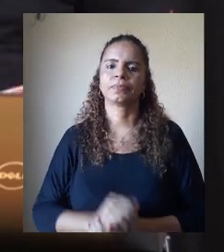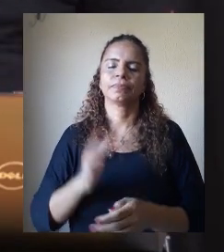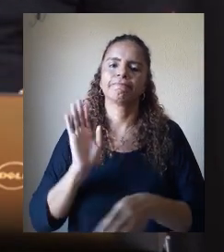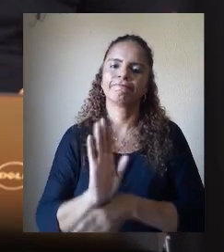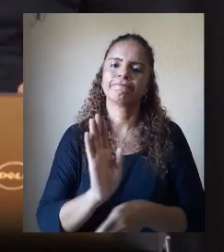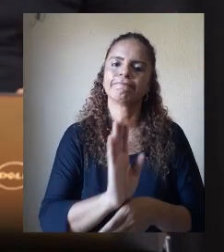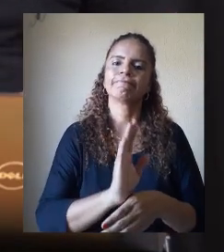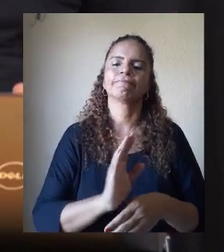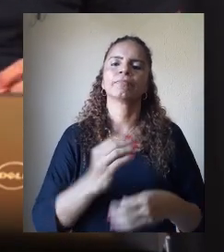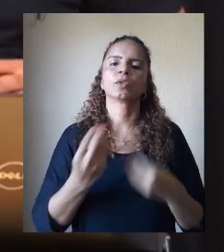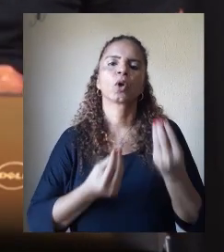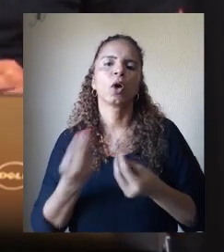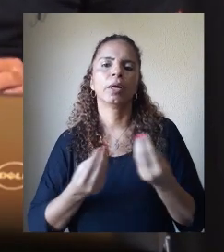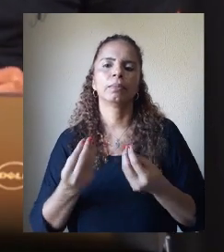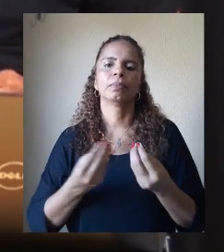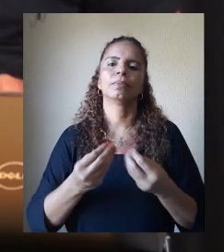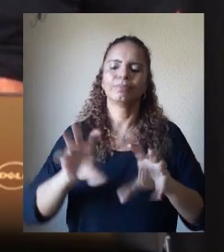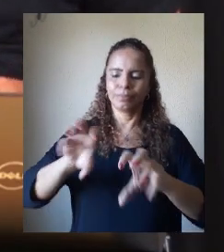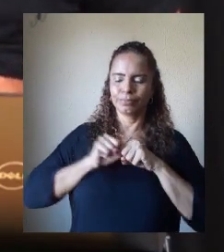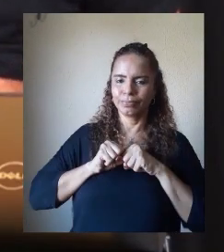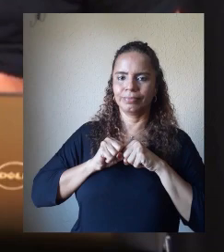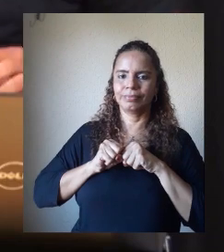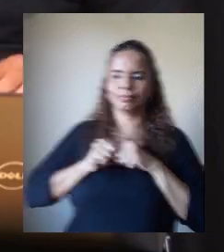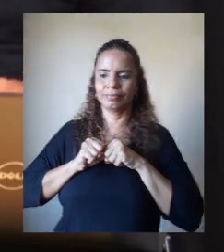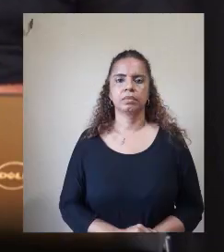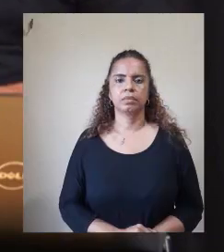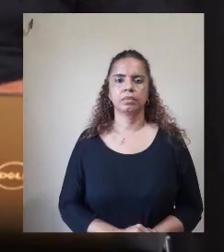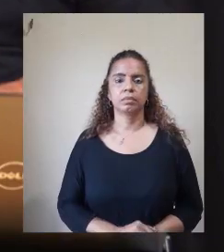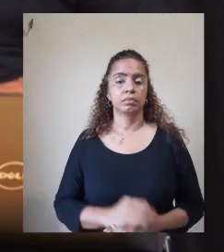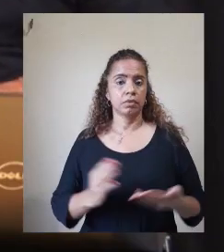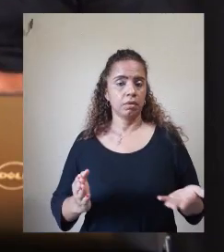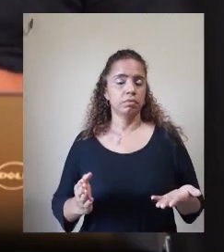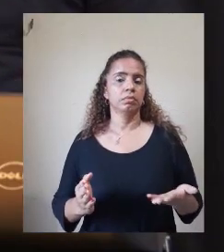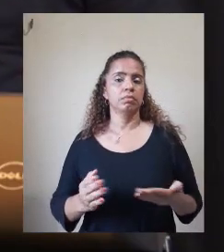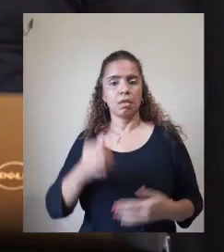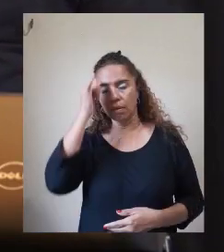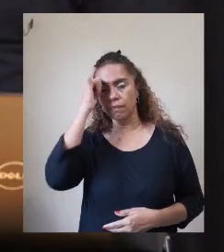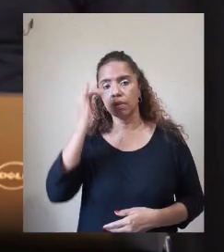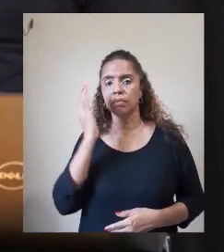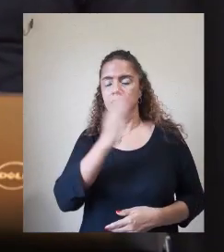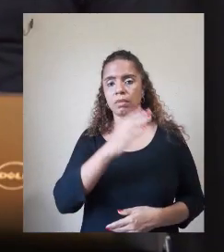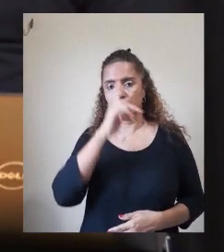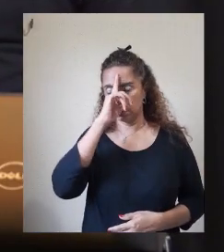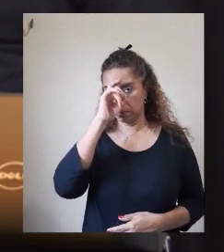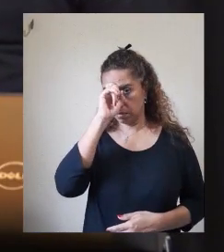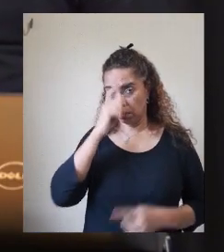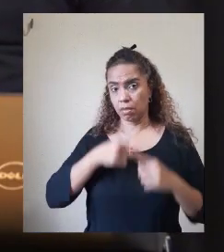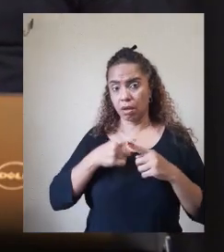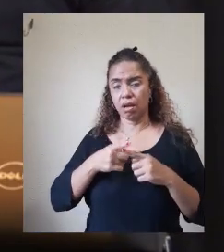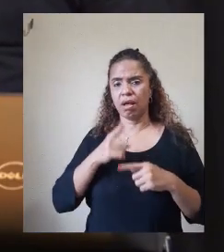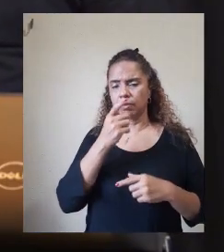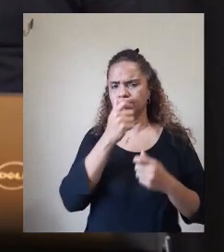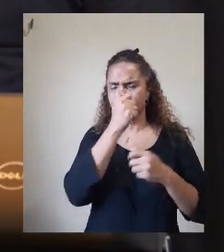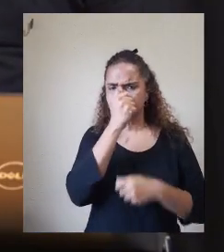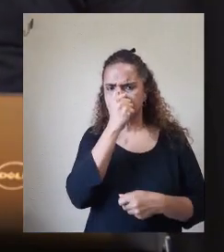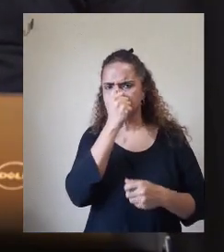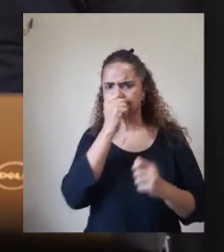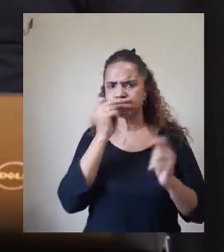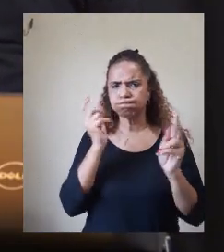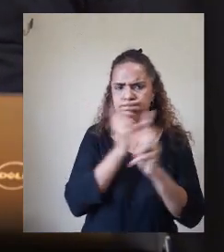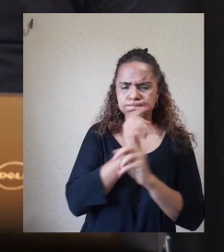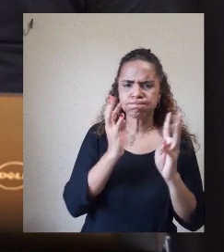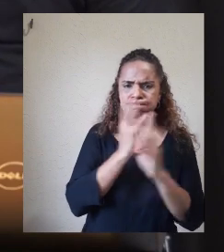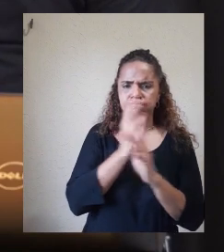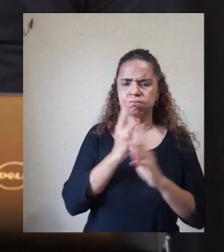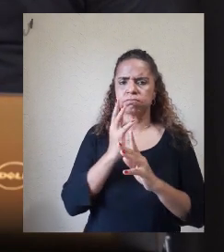potencial de, caso você esteja infectado pelo coronavírus, passar para as outras pessoas que estão ali esperando. Ou se você não tem, você pegar do cara que está do teu lado